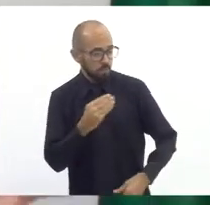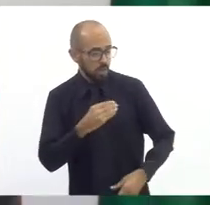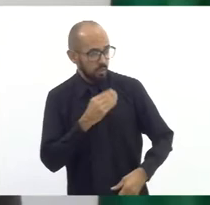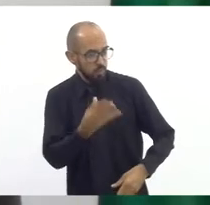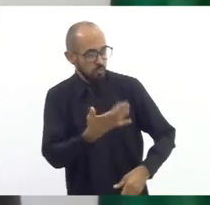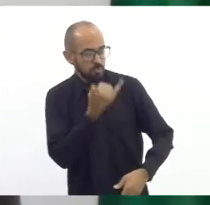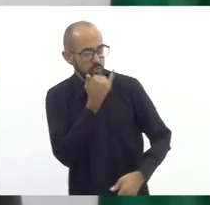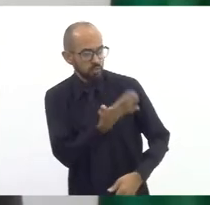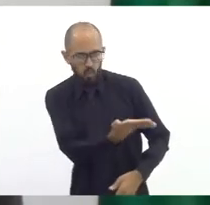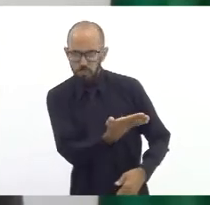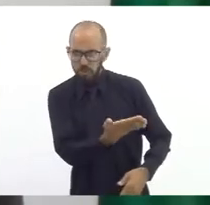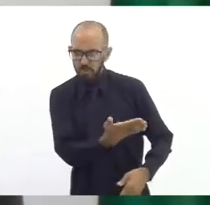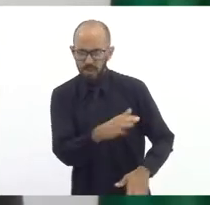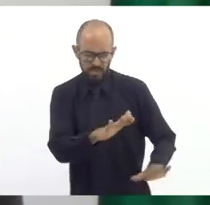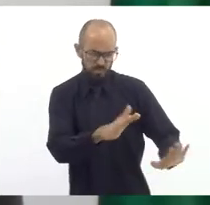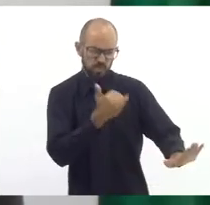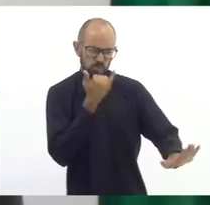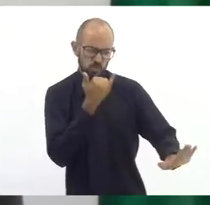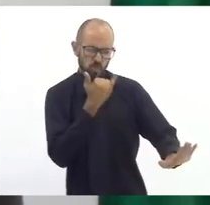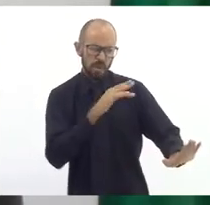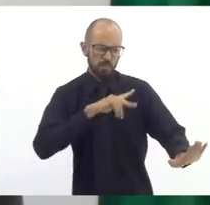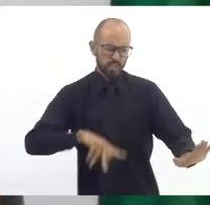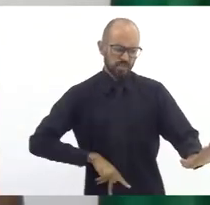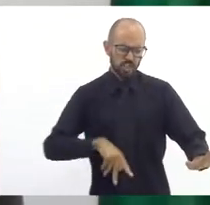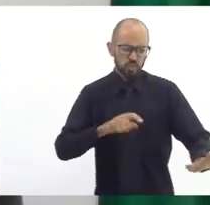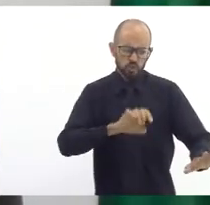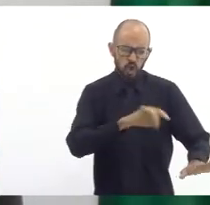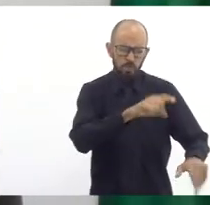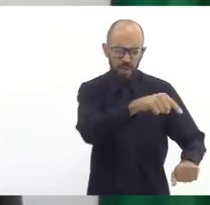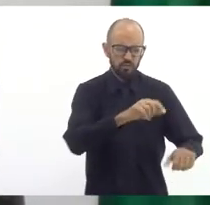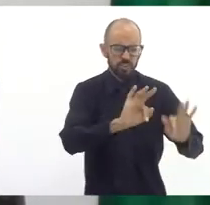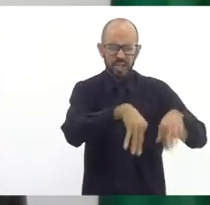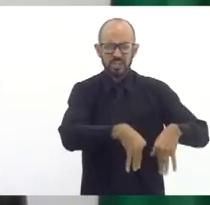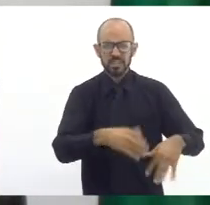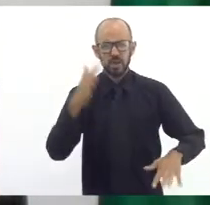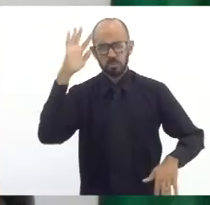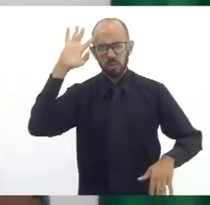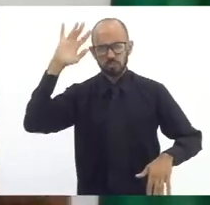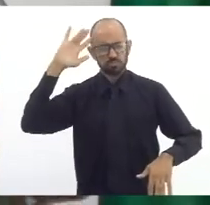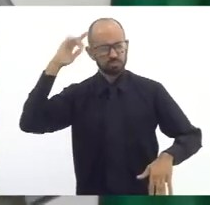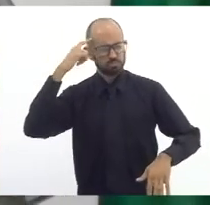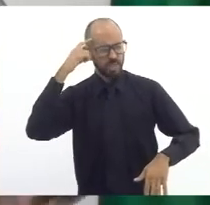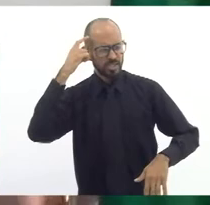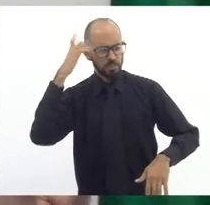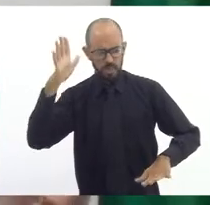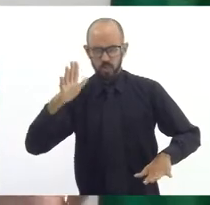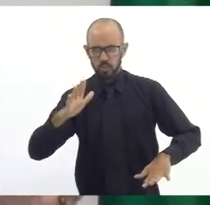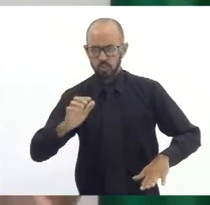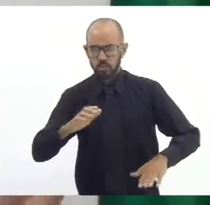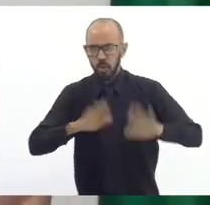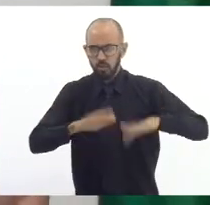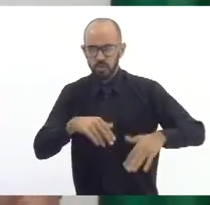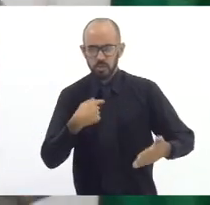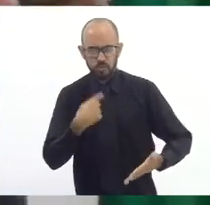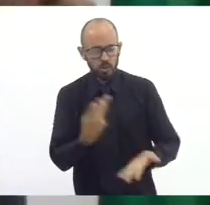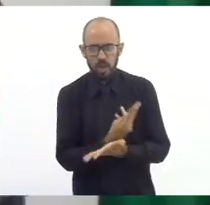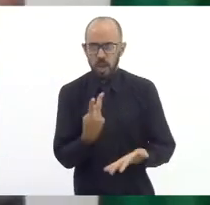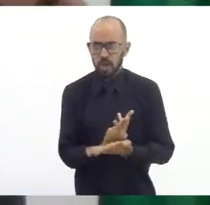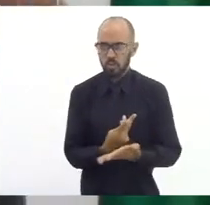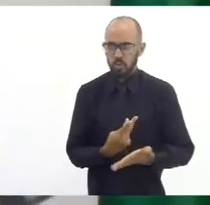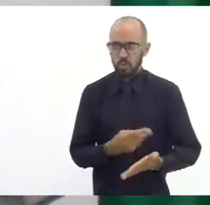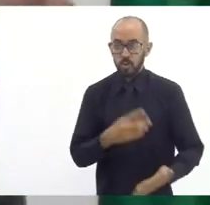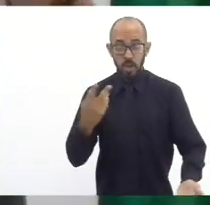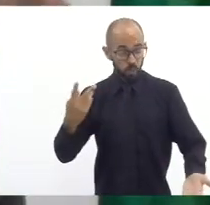desculpar. Só um minutinho, presidente, só para terminar o meu raciocínio, que eu posso estar até errado. O fato acontece em 2017. O